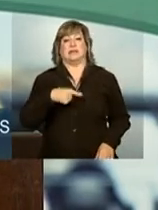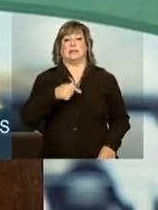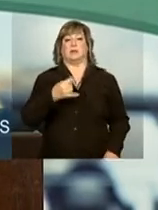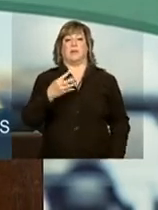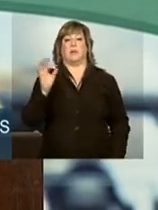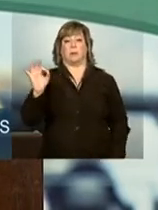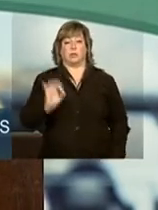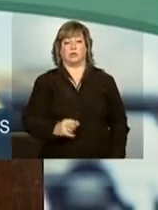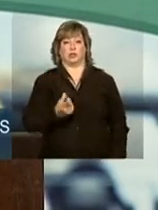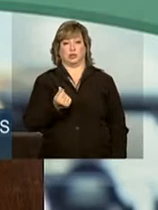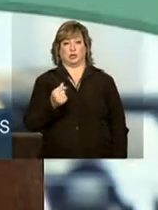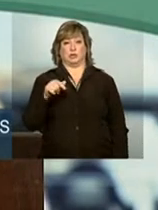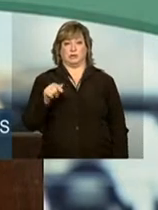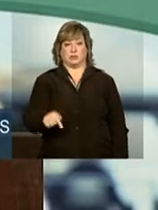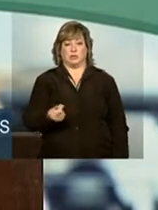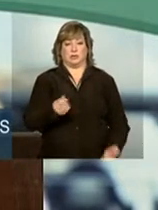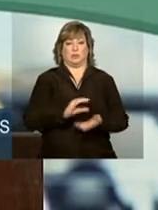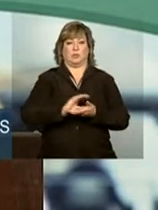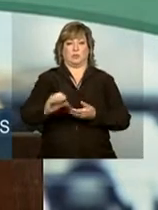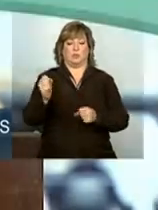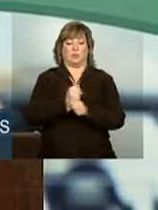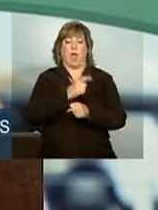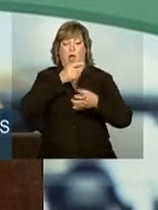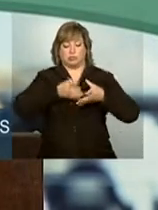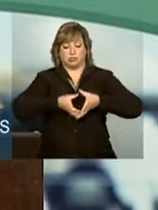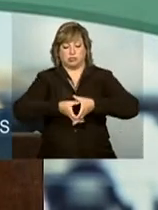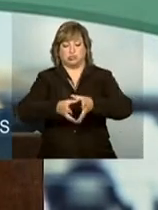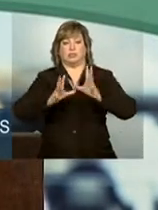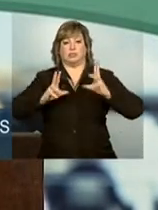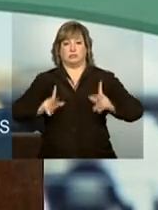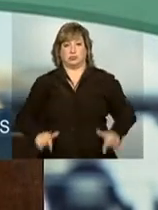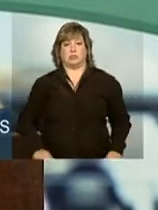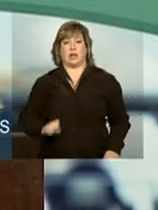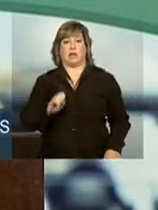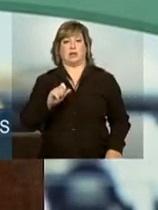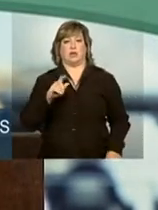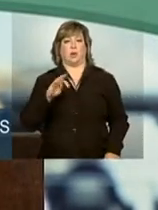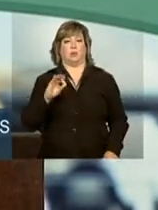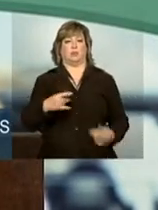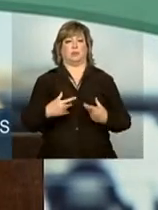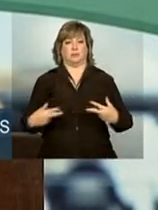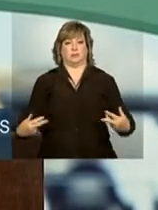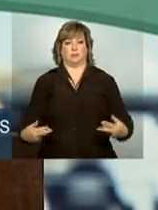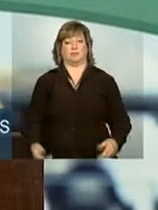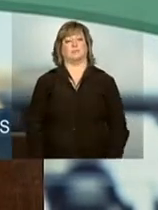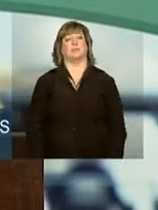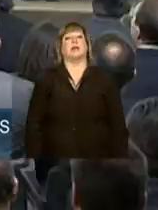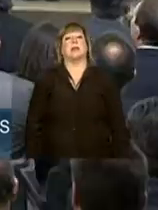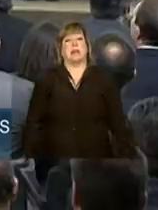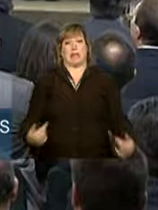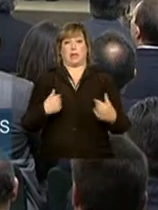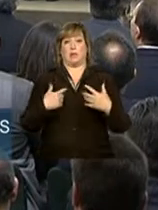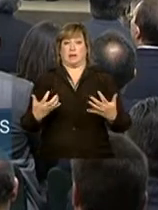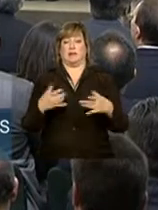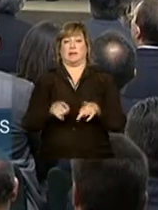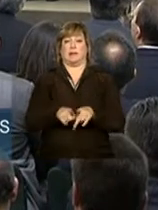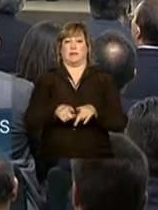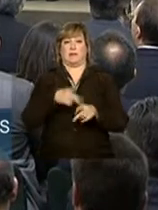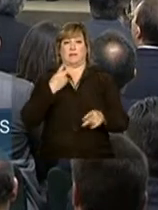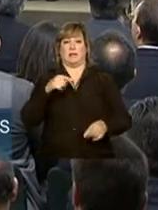74% dos recursos para saneamento são para esgotamento sanitário. Eu queria destacar isso